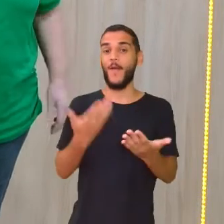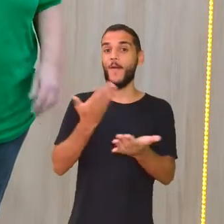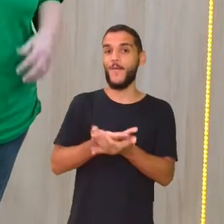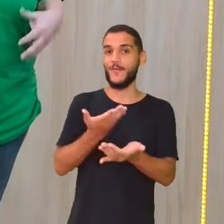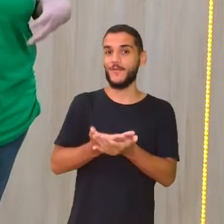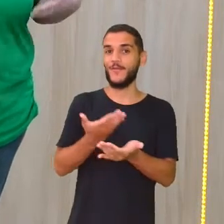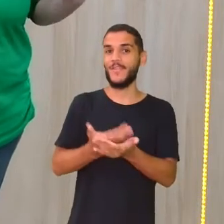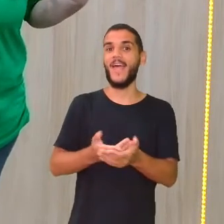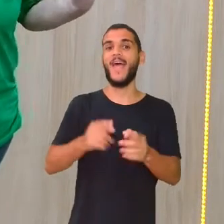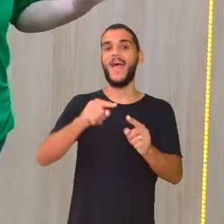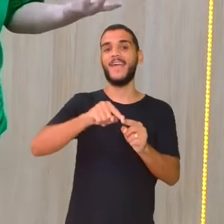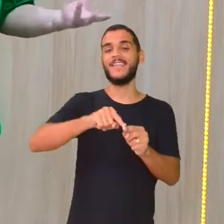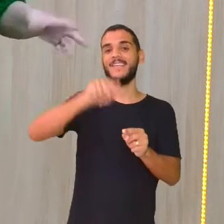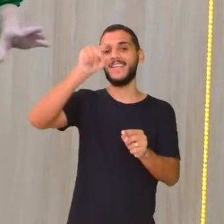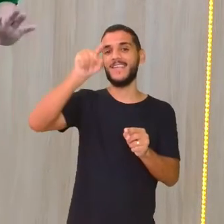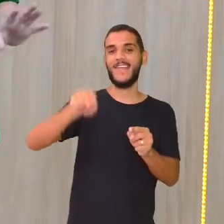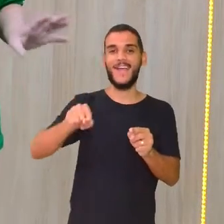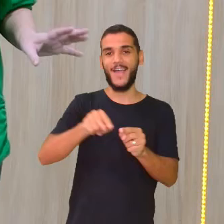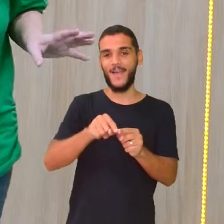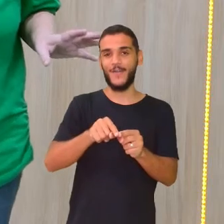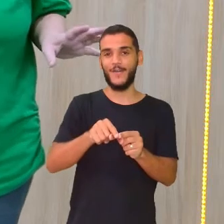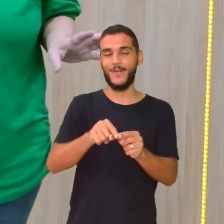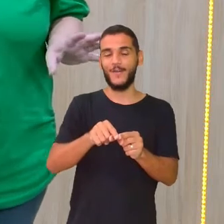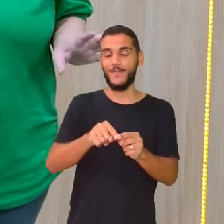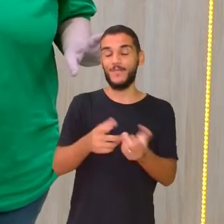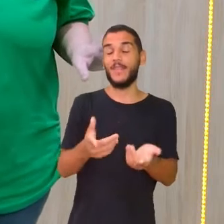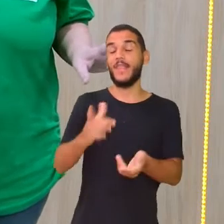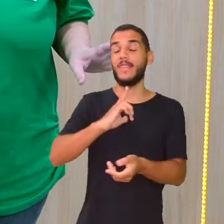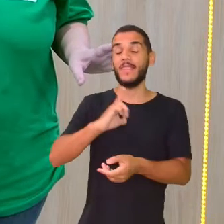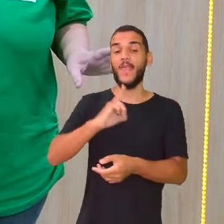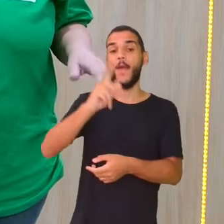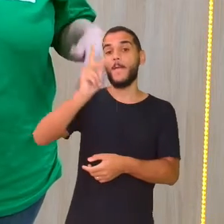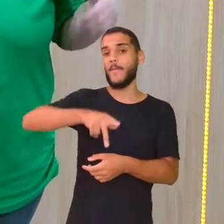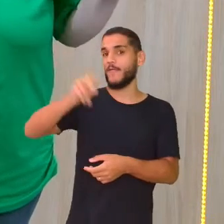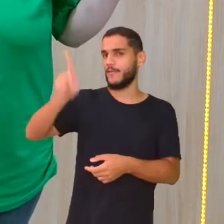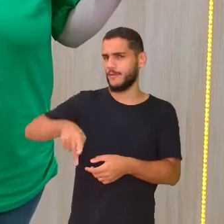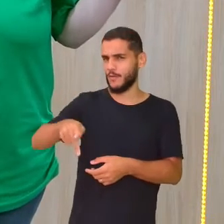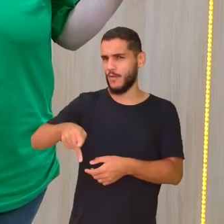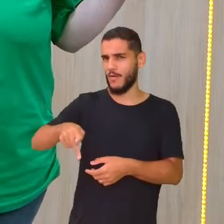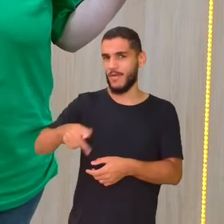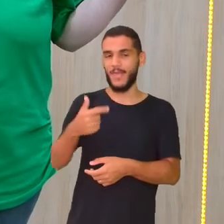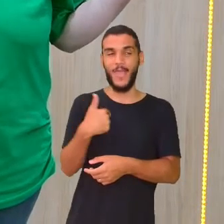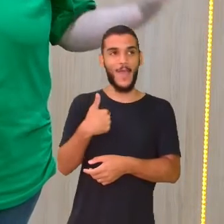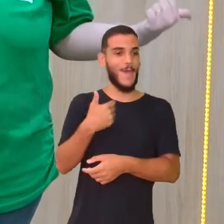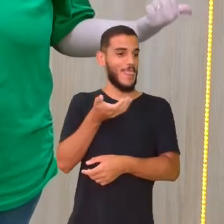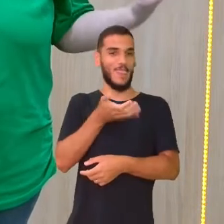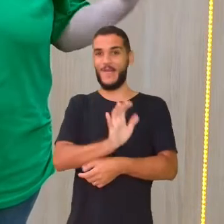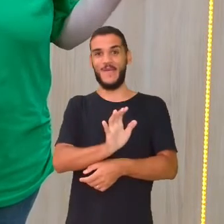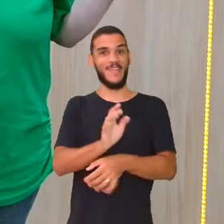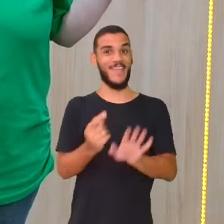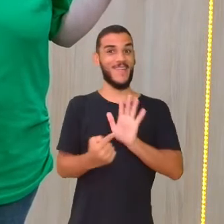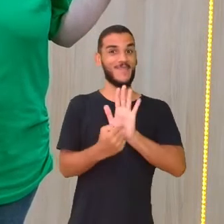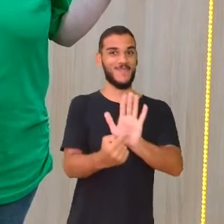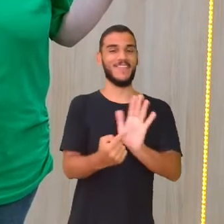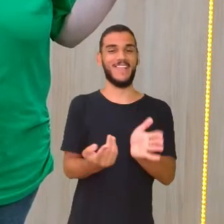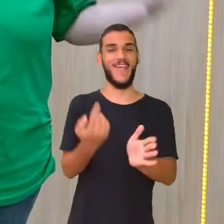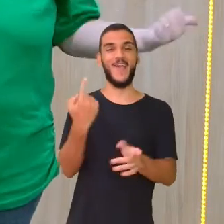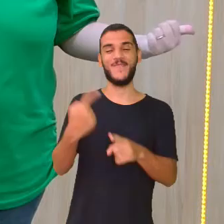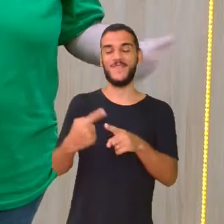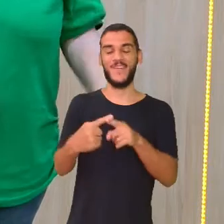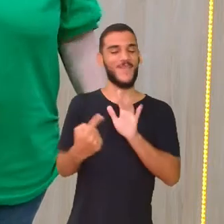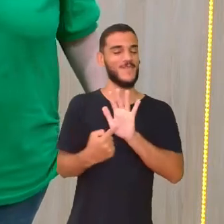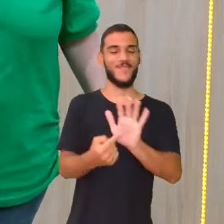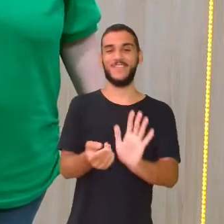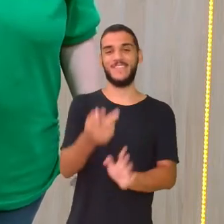hoje eu tenho um professor que eu não vou nem apresentar, quem vai se apresentar é ele, falando da disciplina